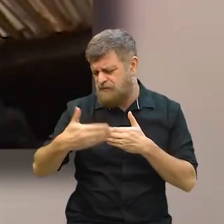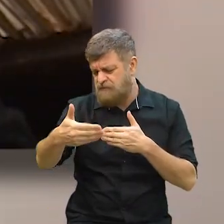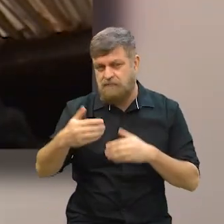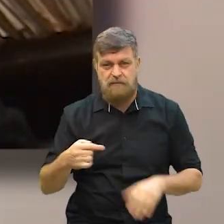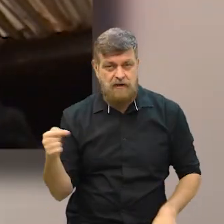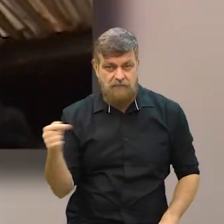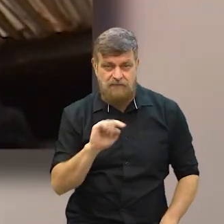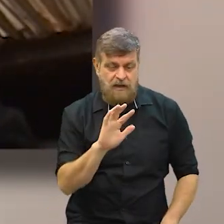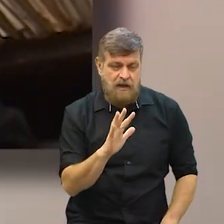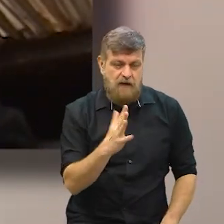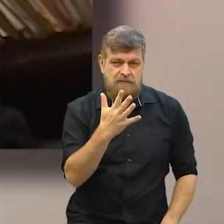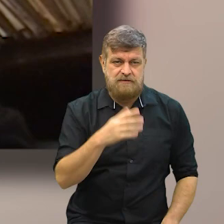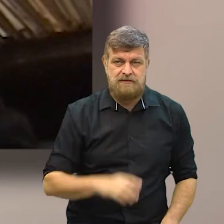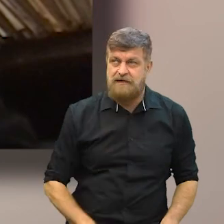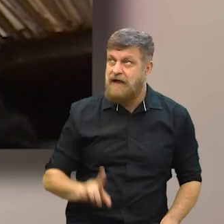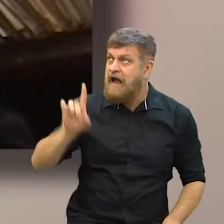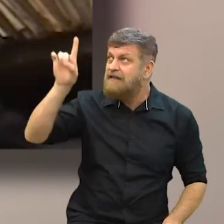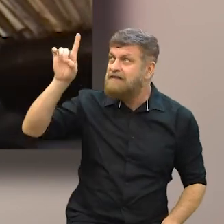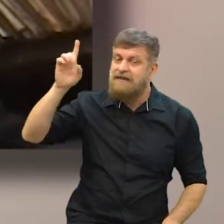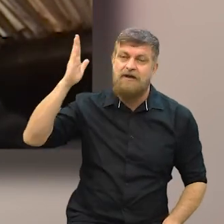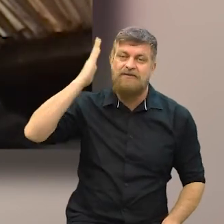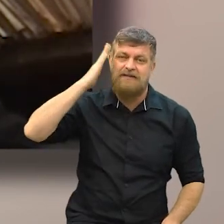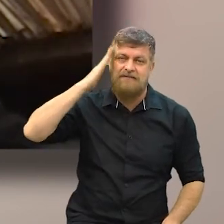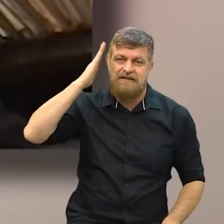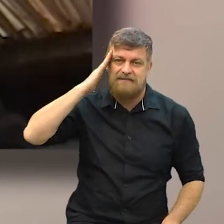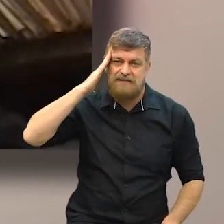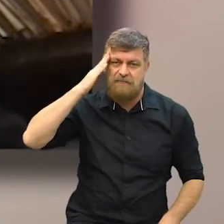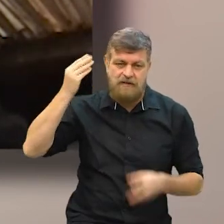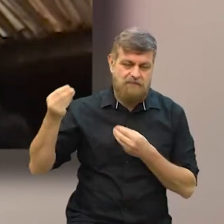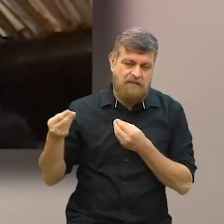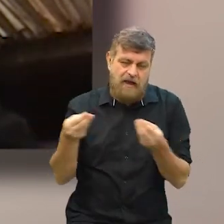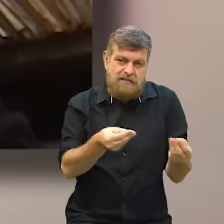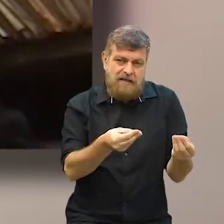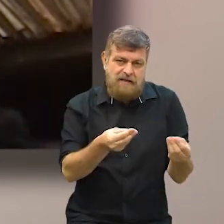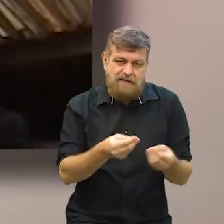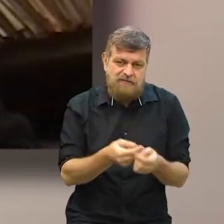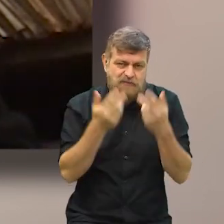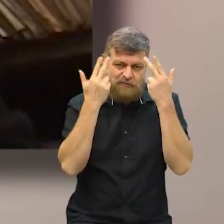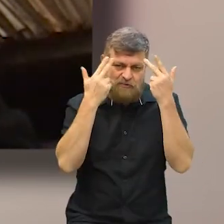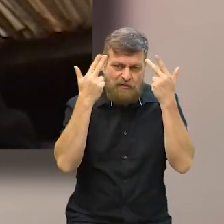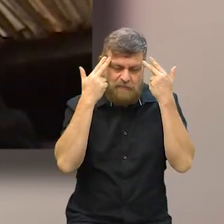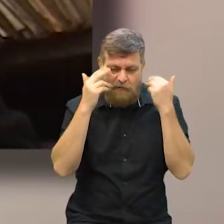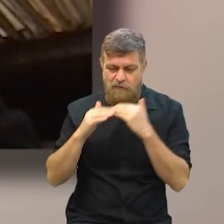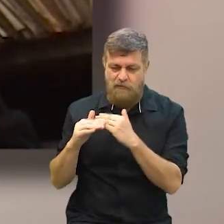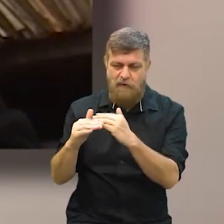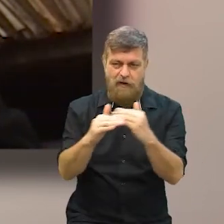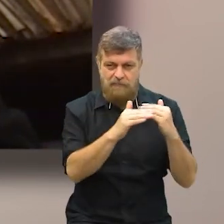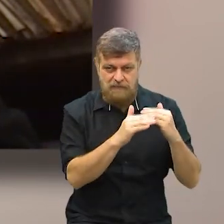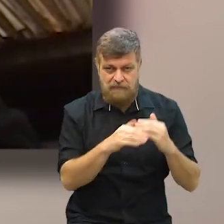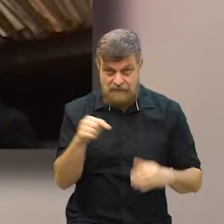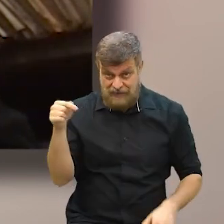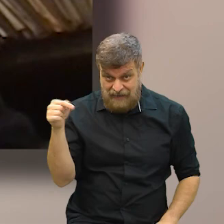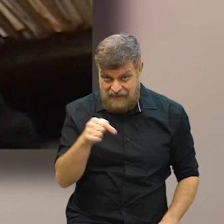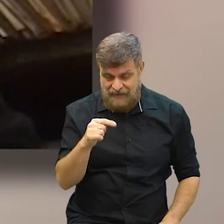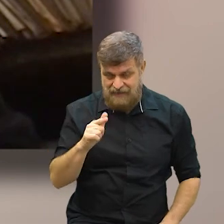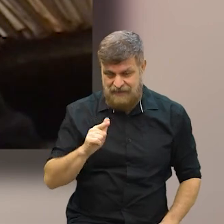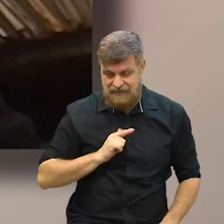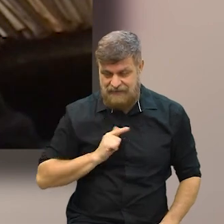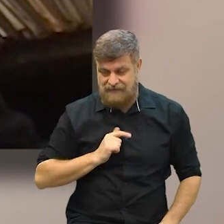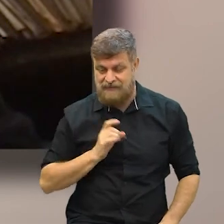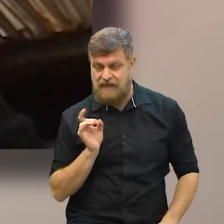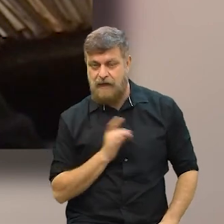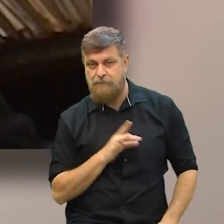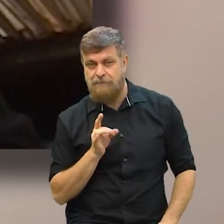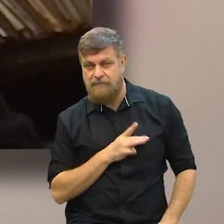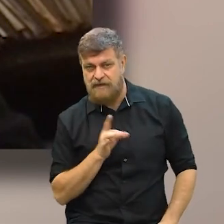A morte dele vai se dar aquela que Deus reservou para ele lá com o dia que ele nasceu. Ele vai tomar. O que ele tem